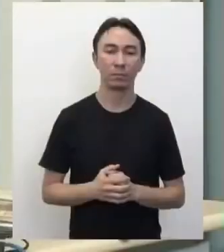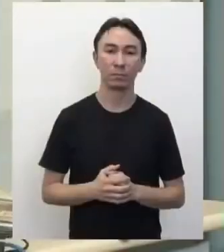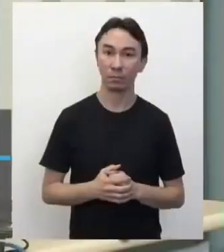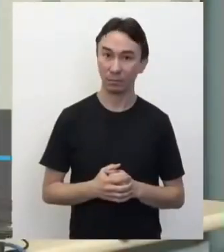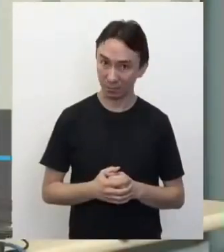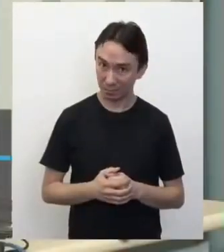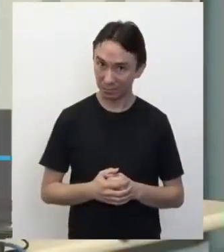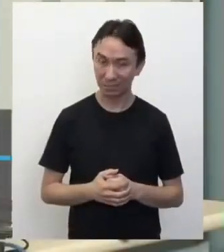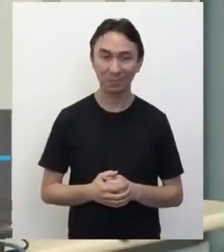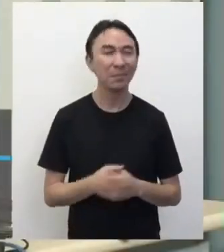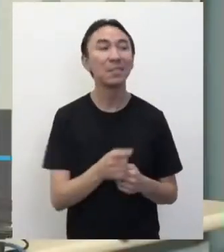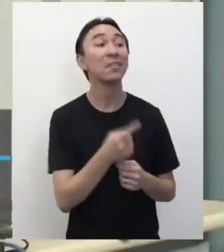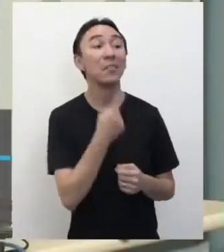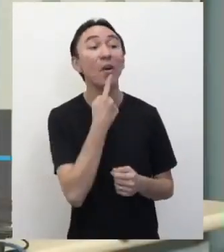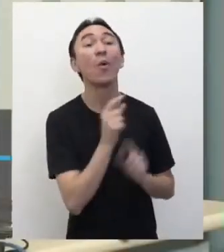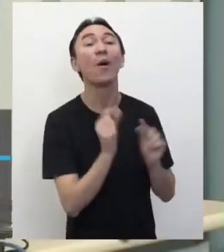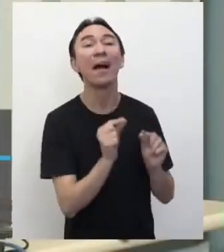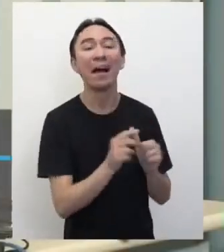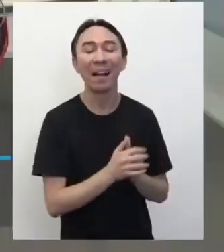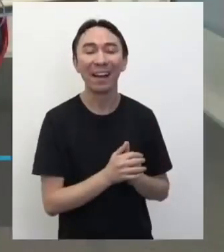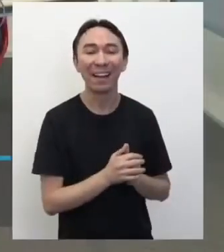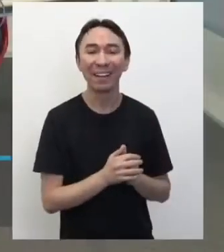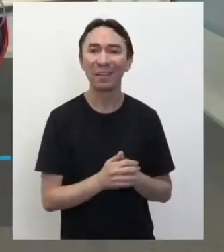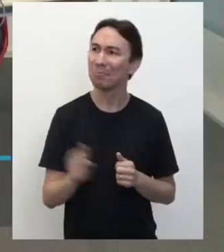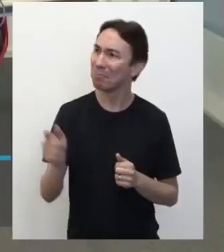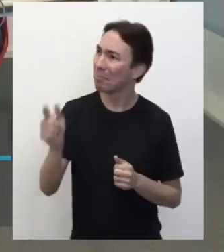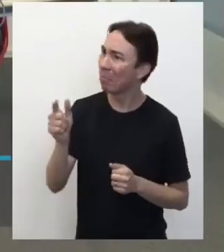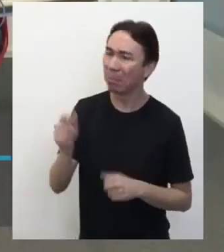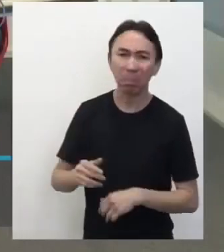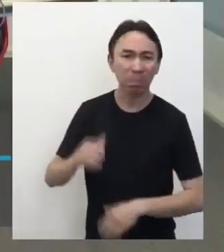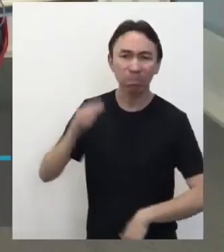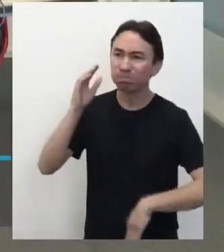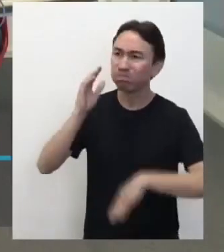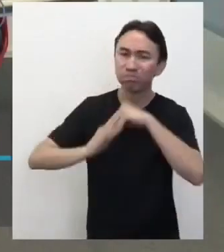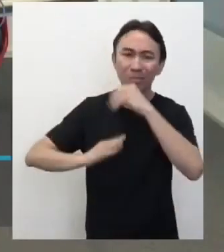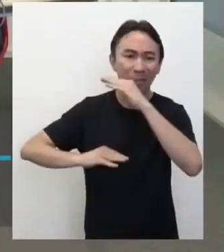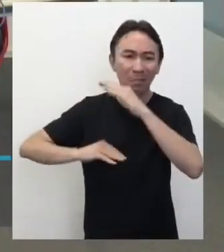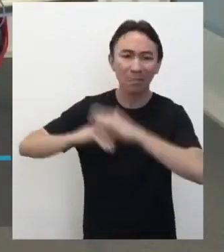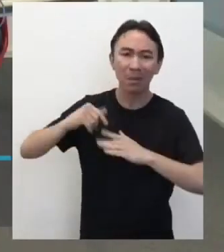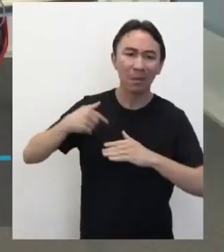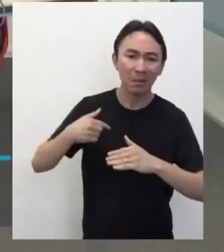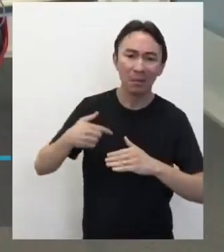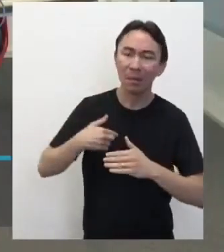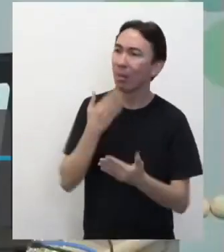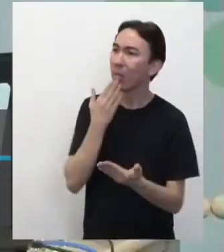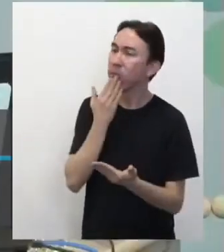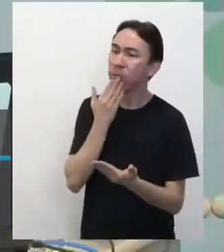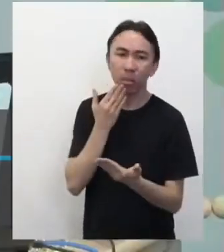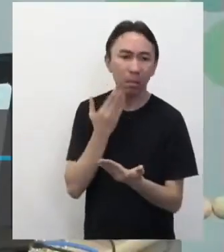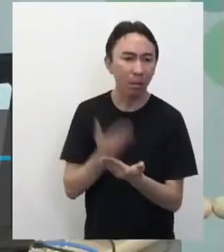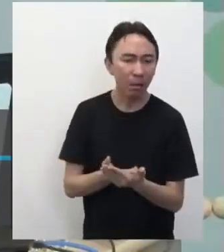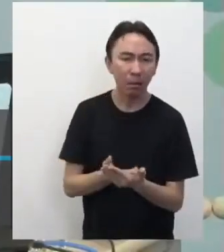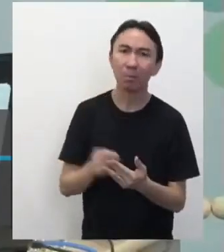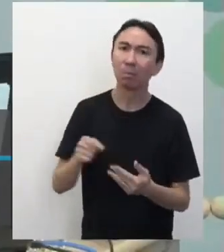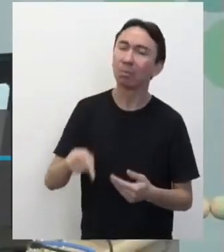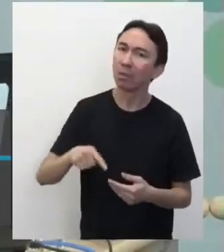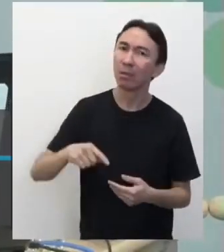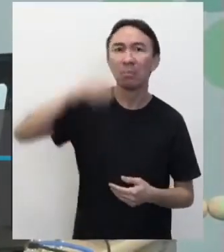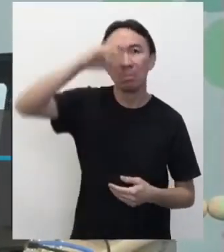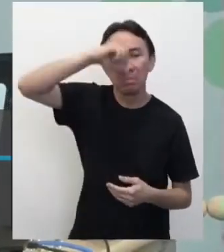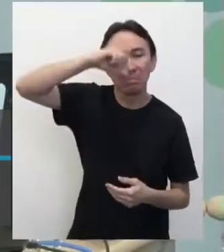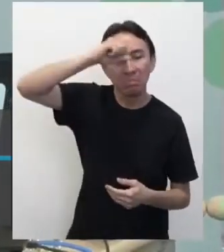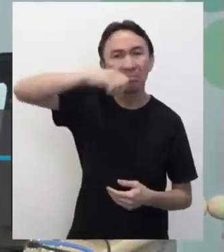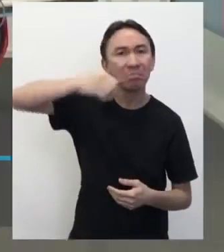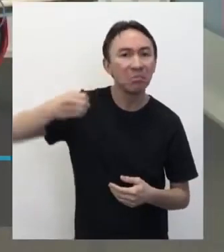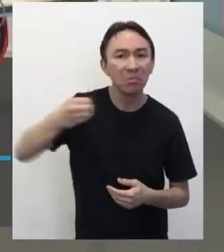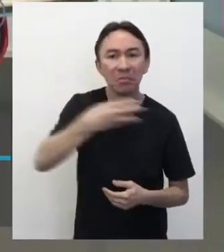Fala, Dani, o que você acabou de dizer? Que talento! Eu estou aqui babando. E cada dia a gente aprende um gênero novo, né? Como é que chama esse